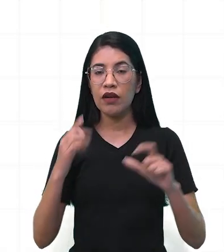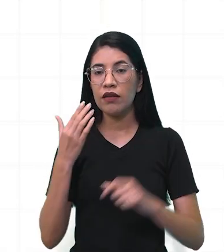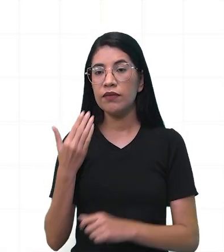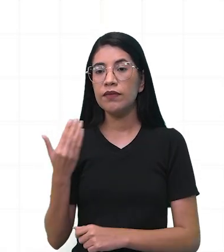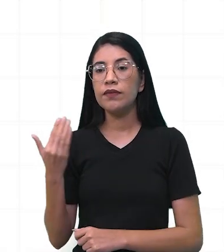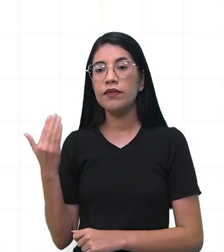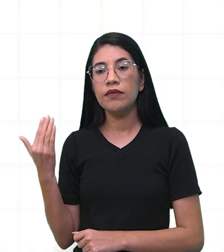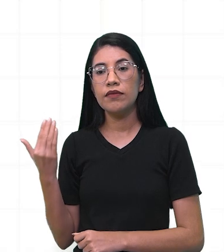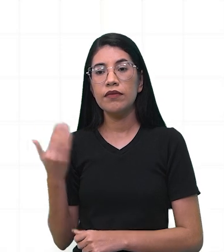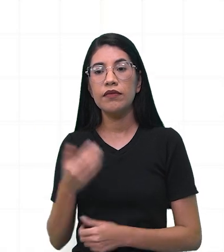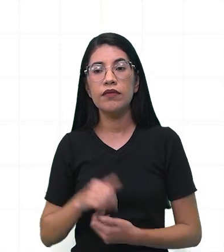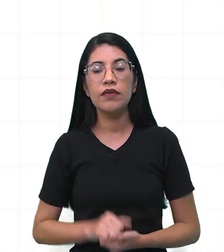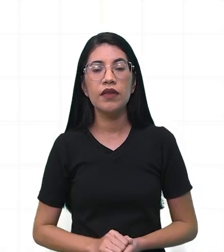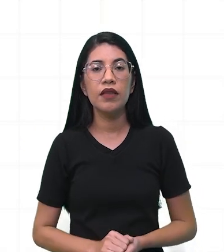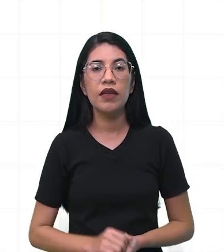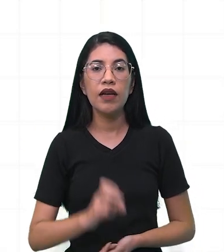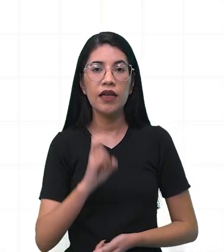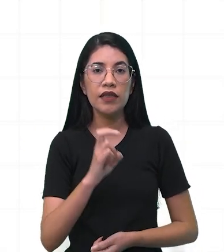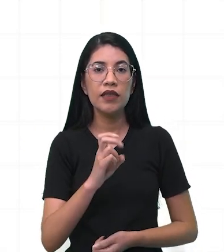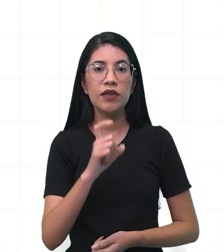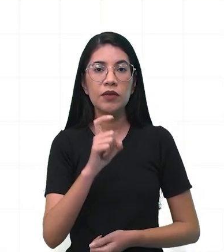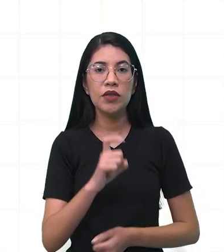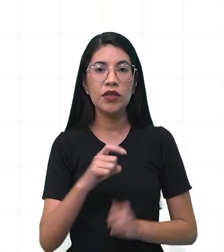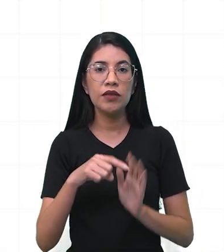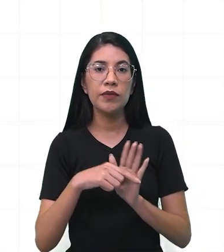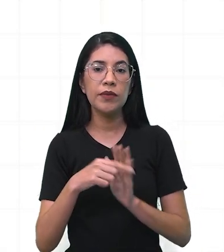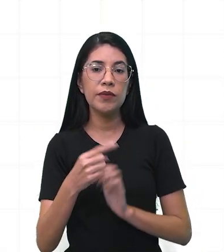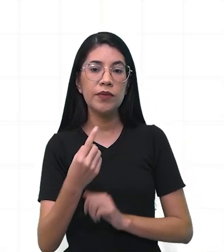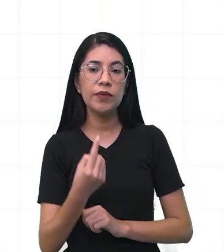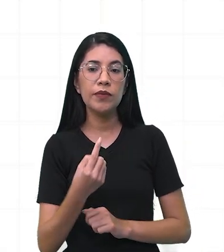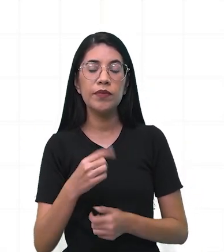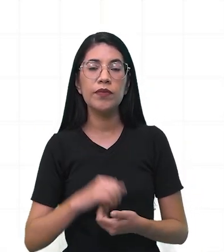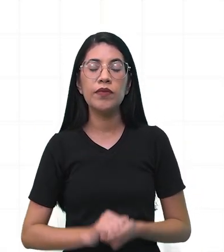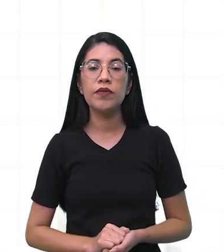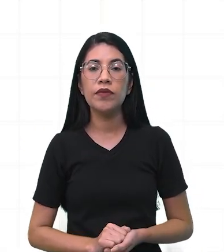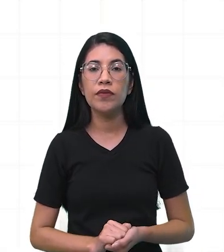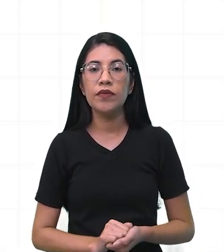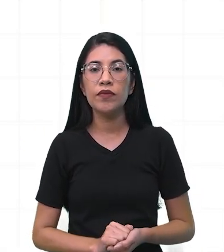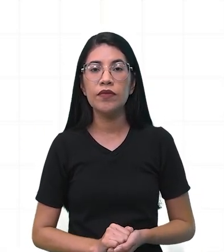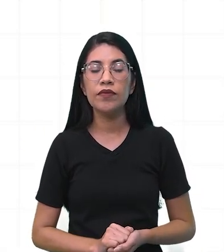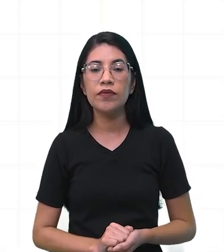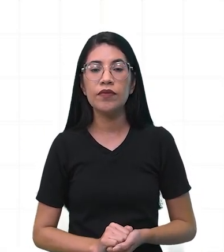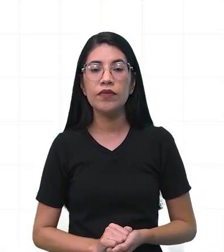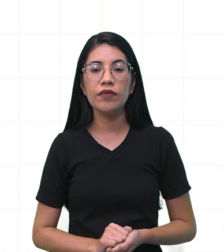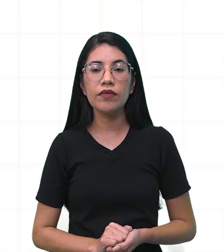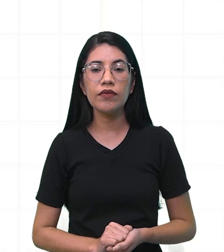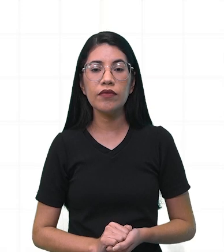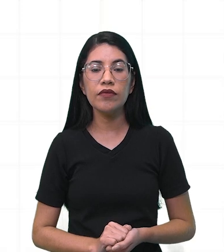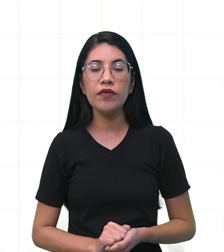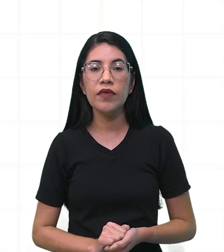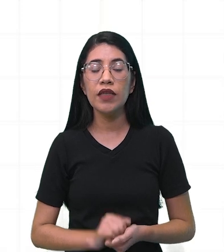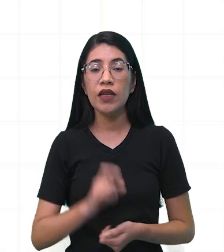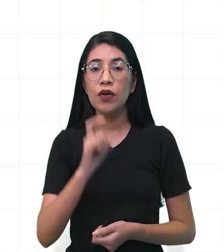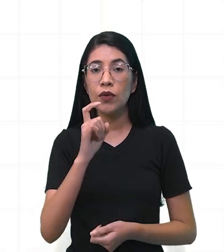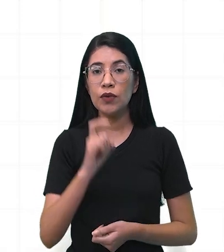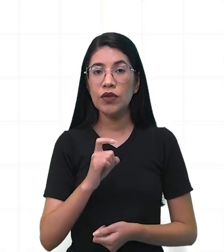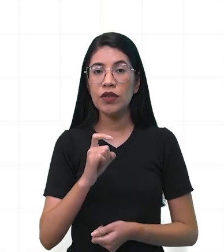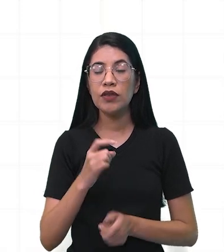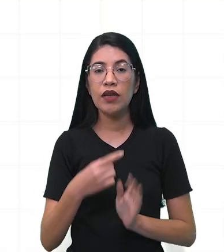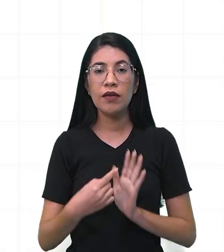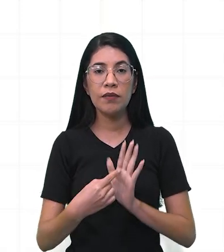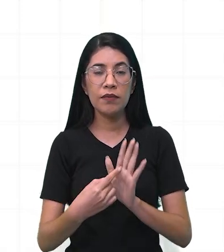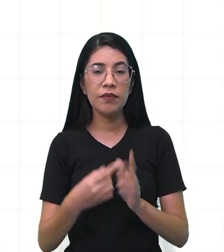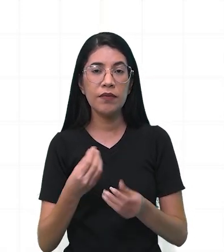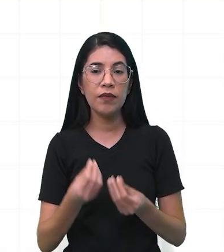temos aqui a expressão 5x menos 1, significa 5 vezes x menos 1, sendo x o número